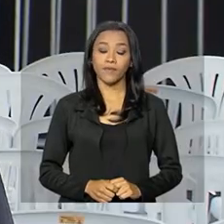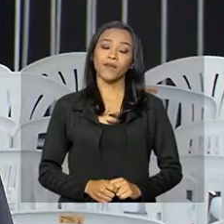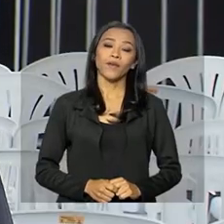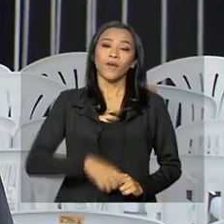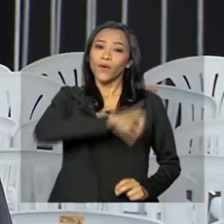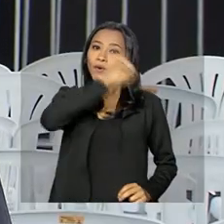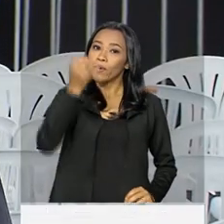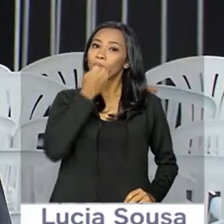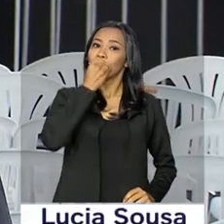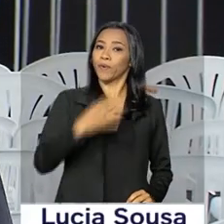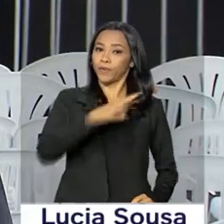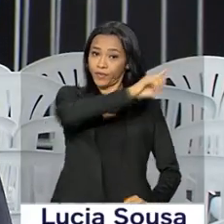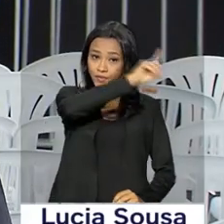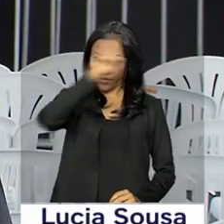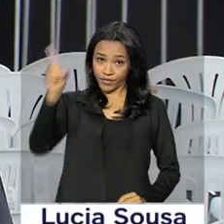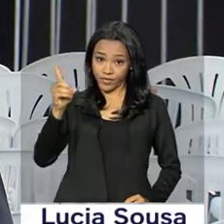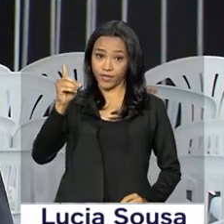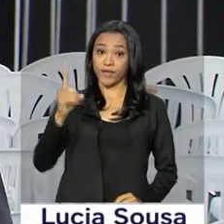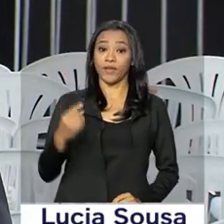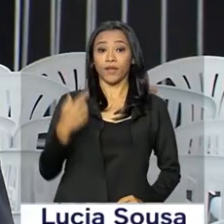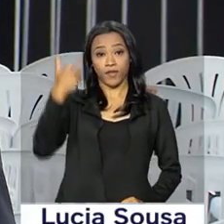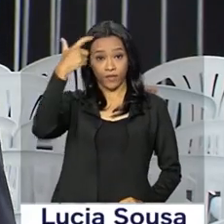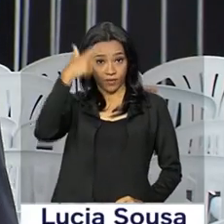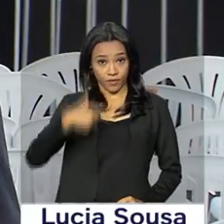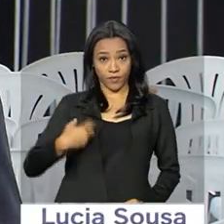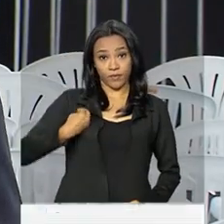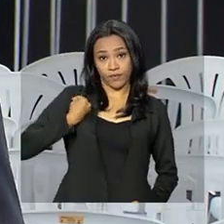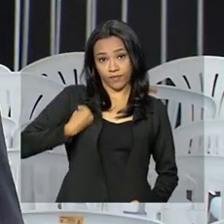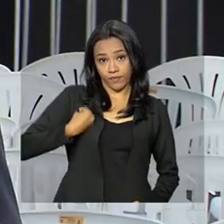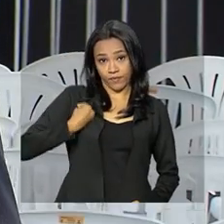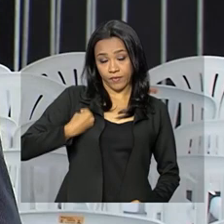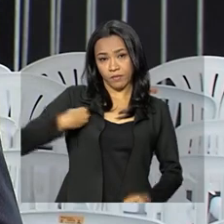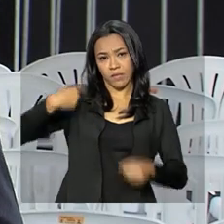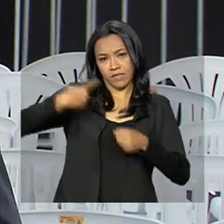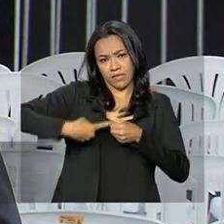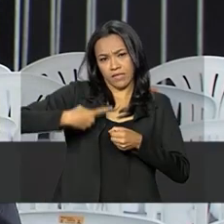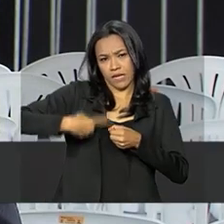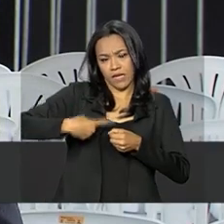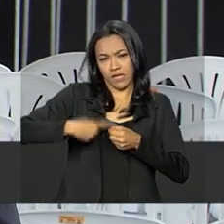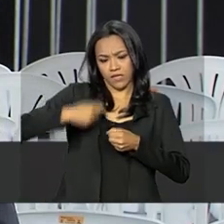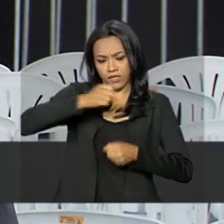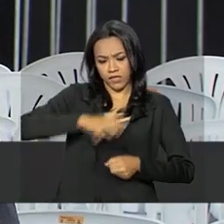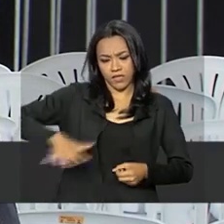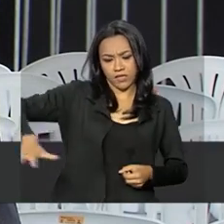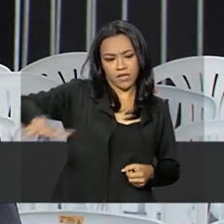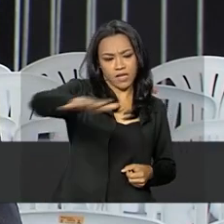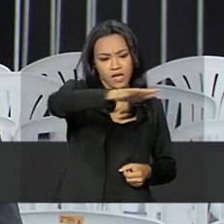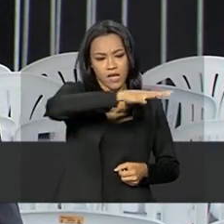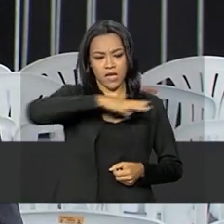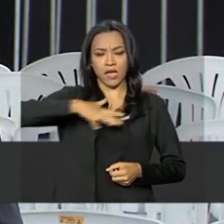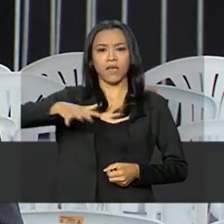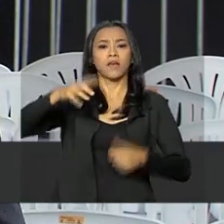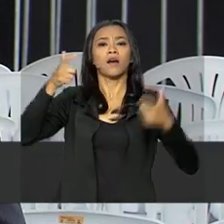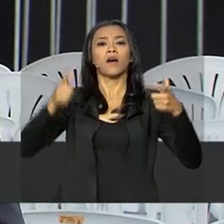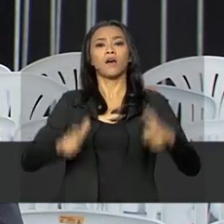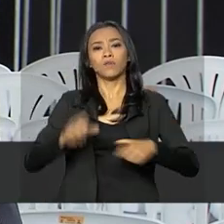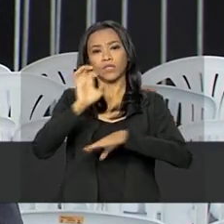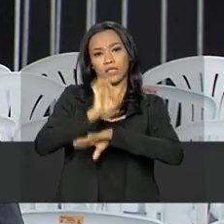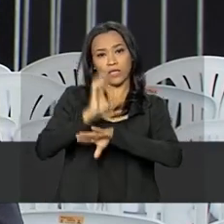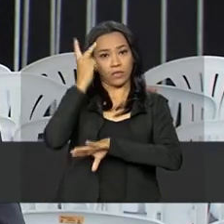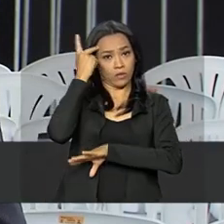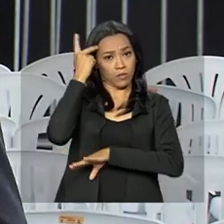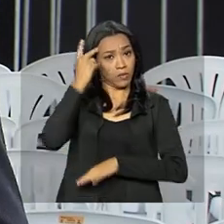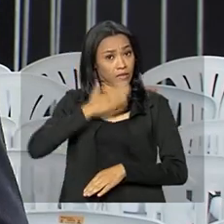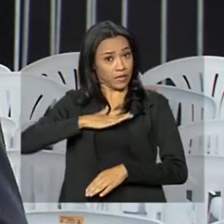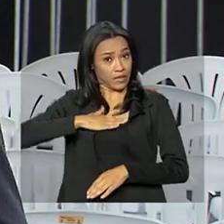Olá, bom dia. Eu falo ao vivo aqui de Guaratinguetá, cidade da região do Vale da Paraíba, em São Paulo, onde logo